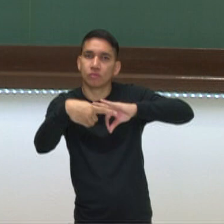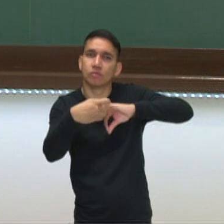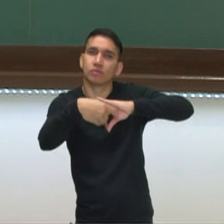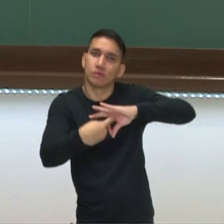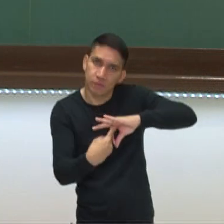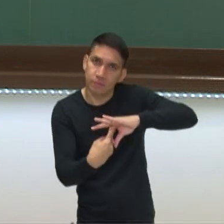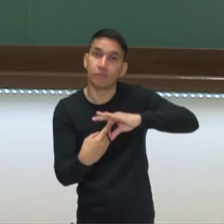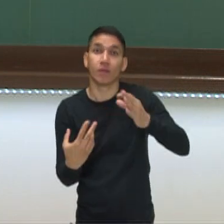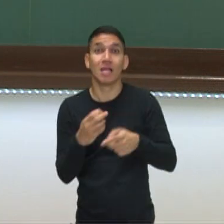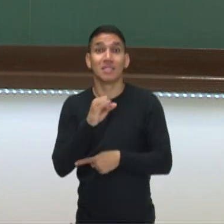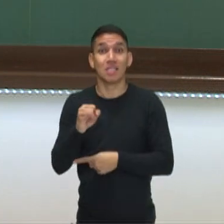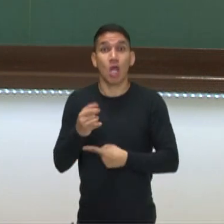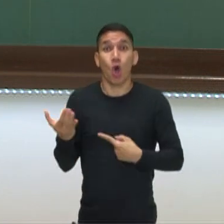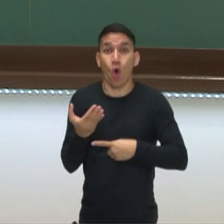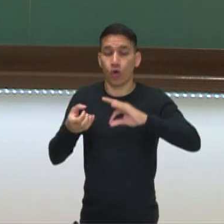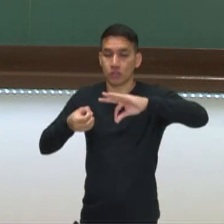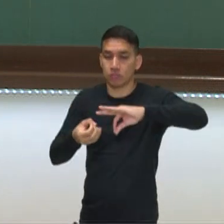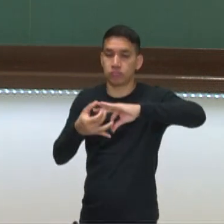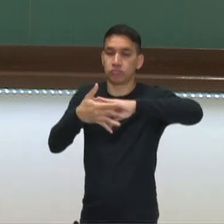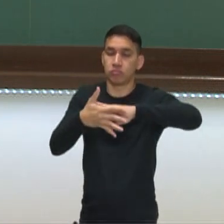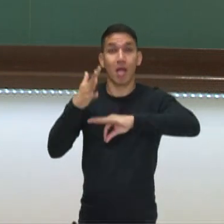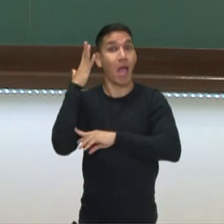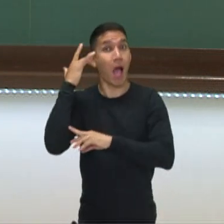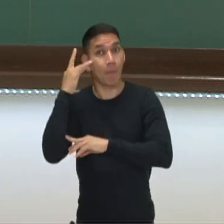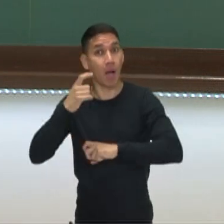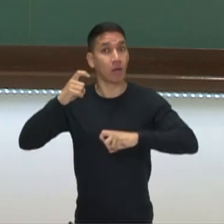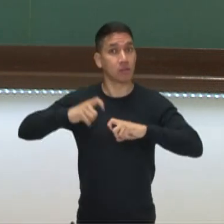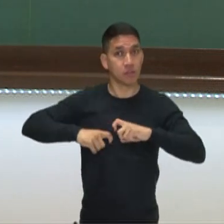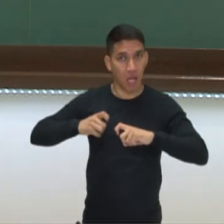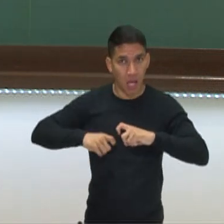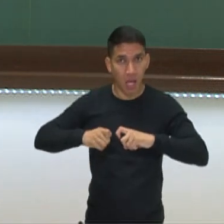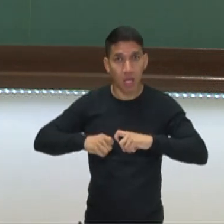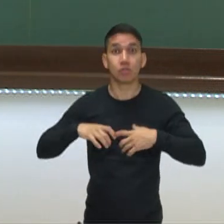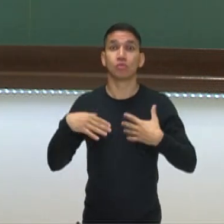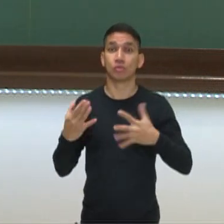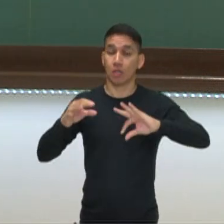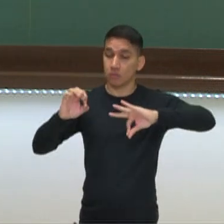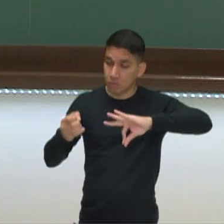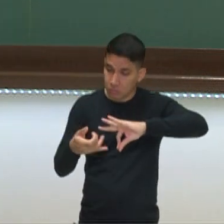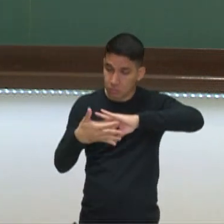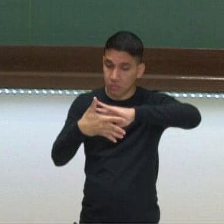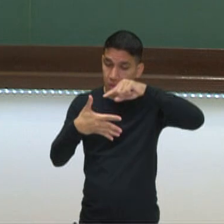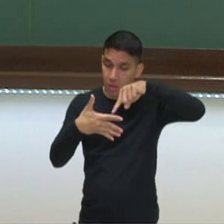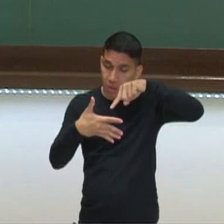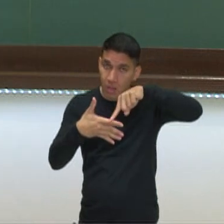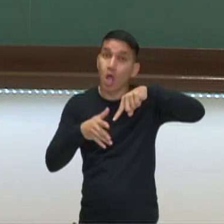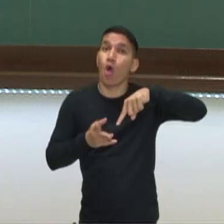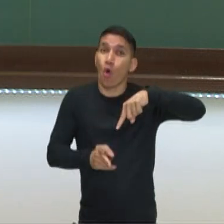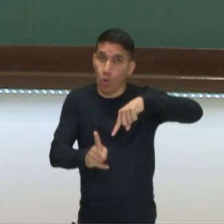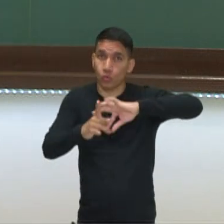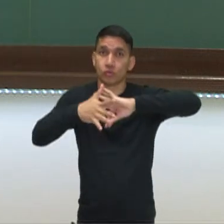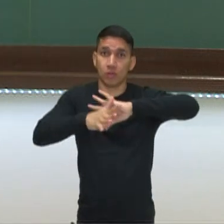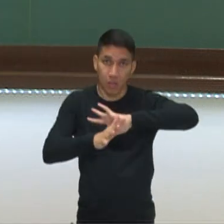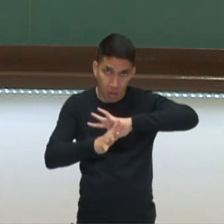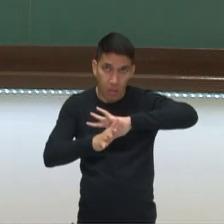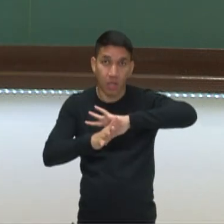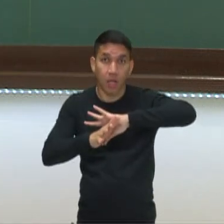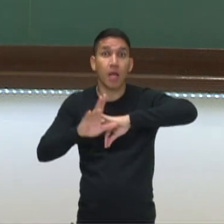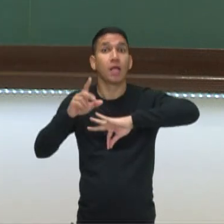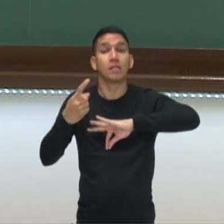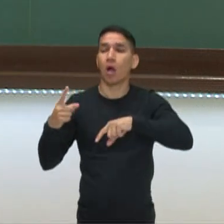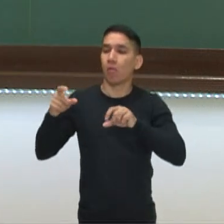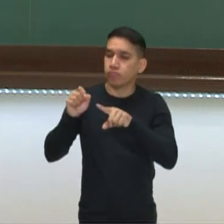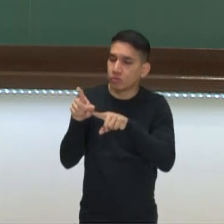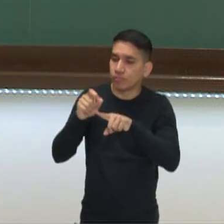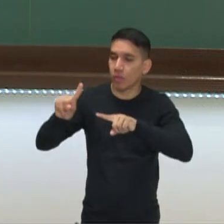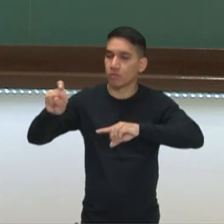hoje e tiver uma relação amanhã, o ovócito ainda estará na tuba uterina. E aí o espermatozoide pode encontrá-lo